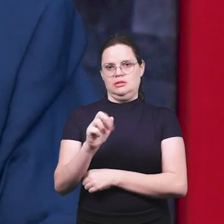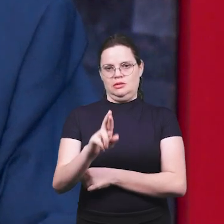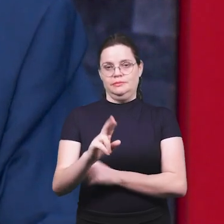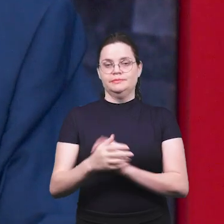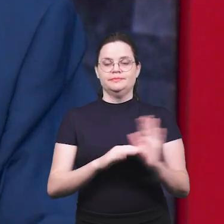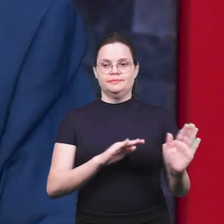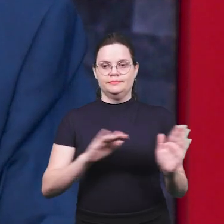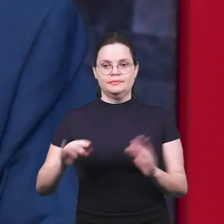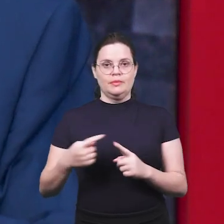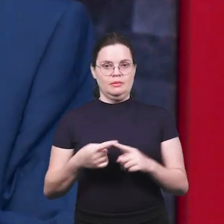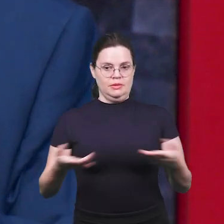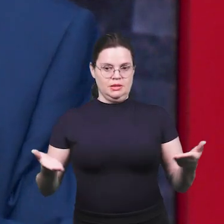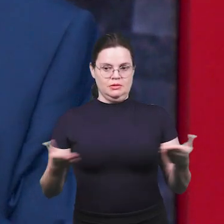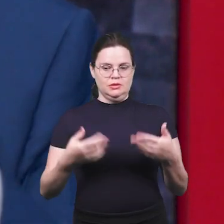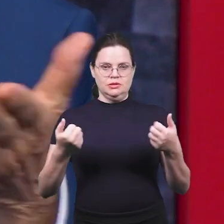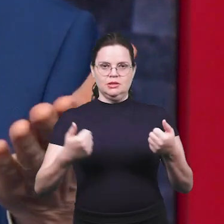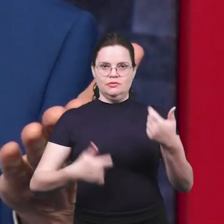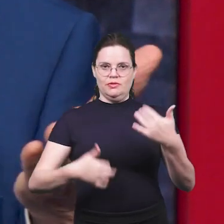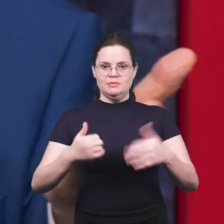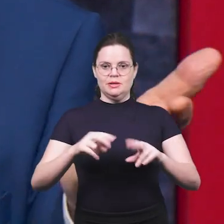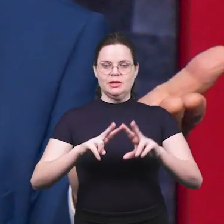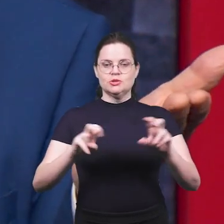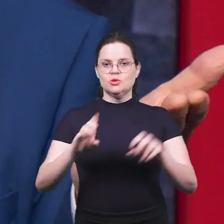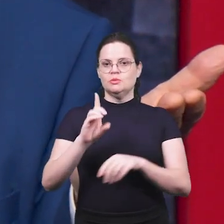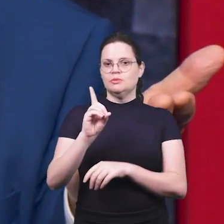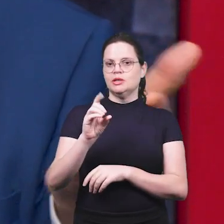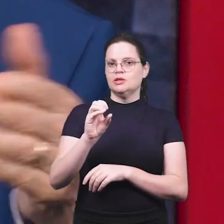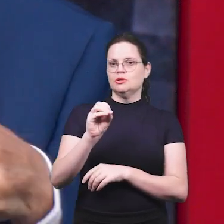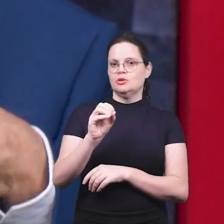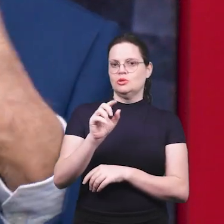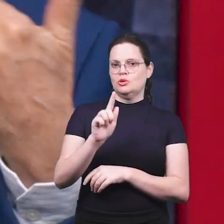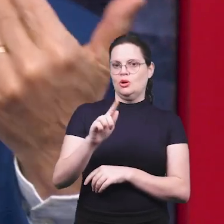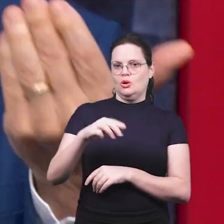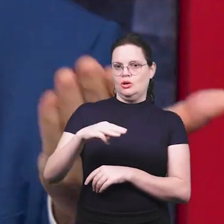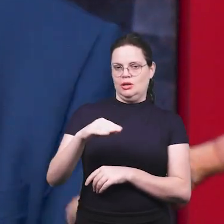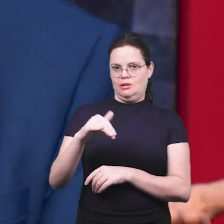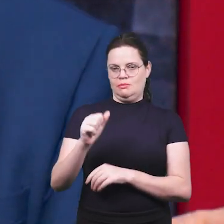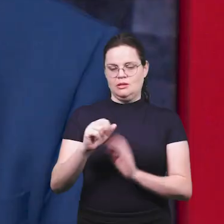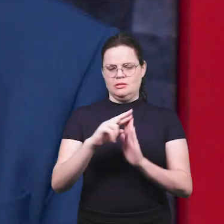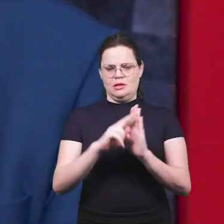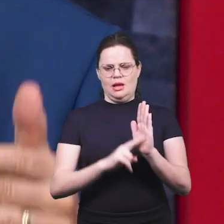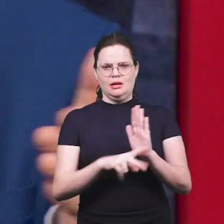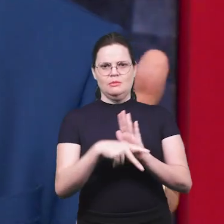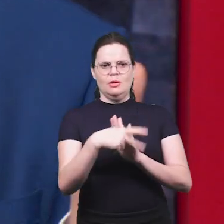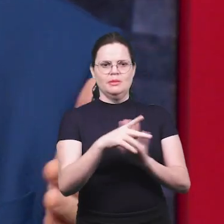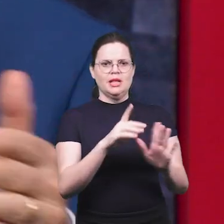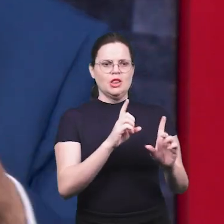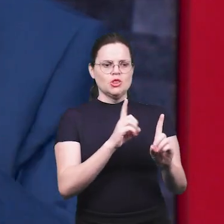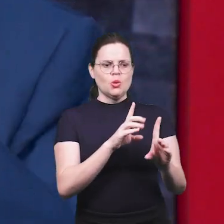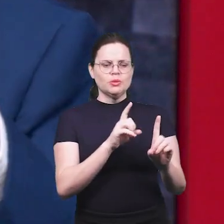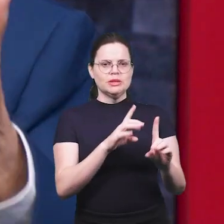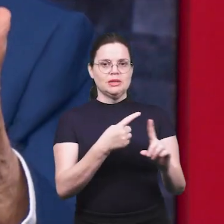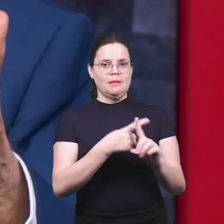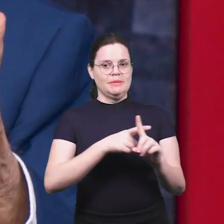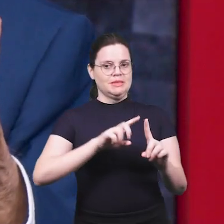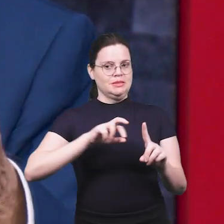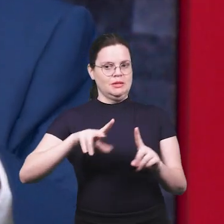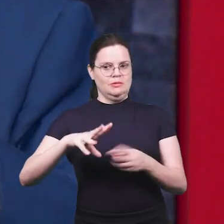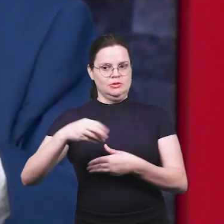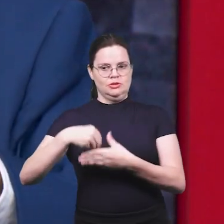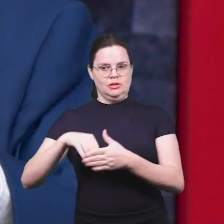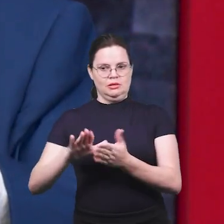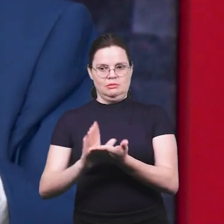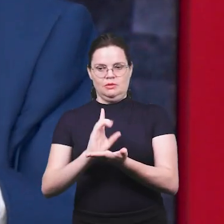sobre os dogmas da Igreja. Dogmas são doutrinas estabelecidas, não bíblicas, mas